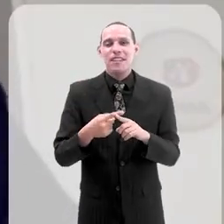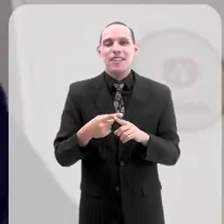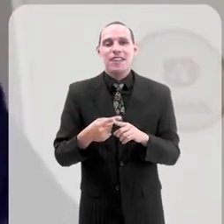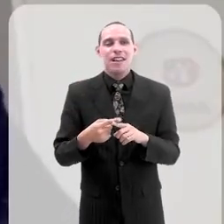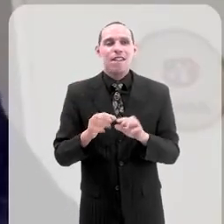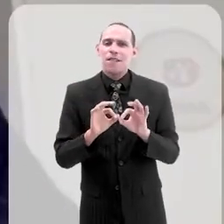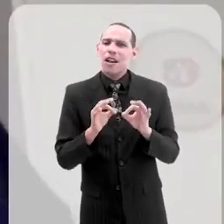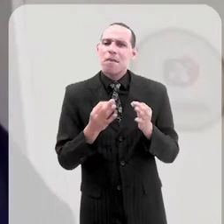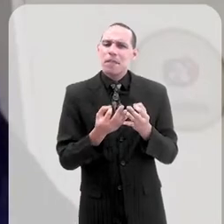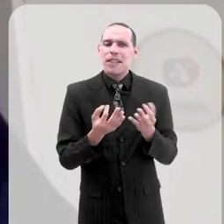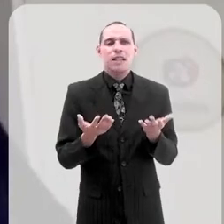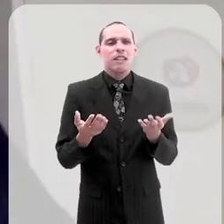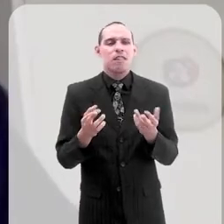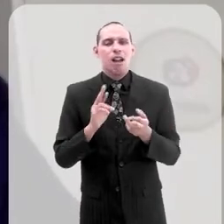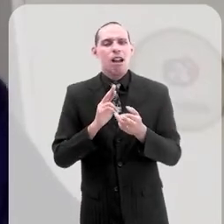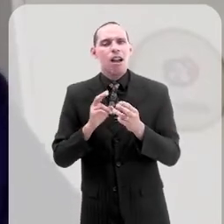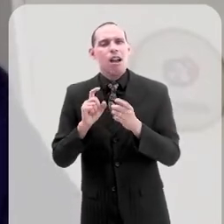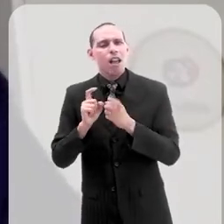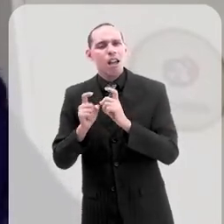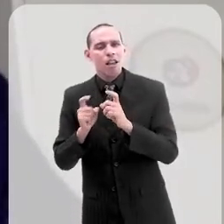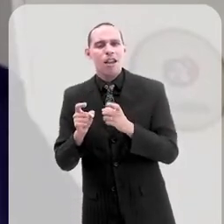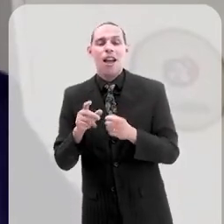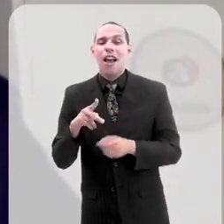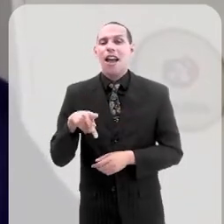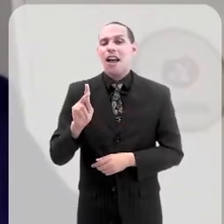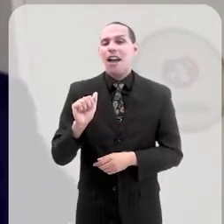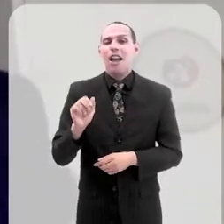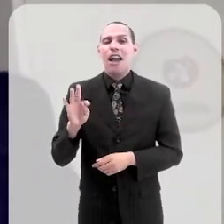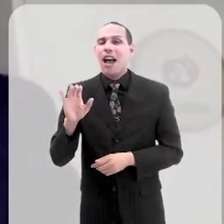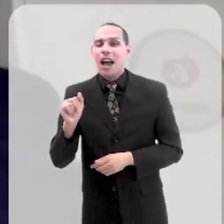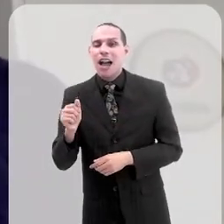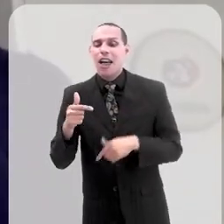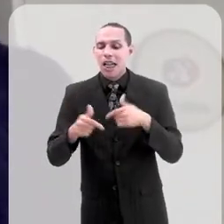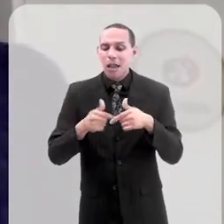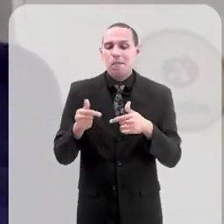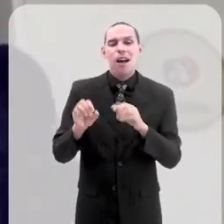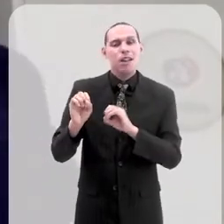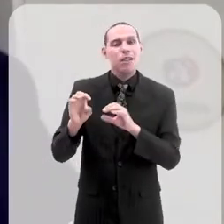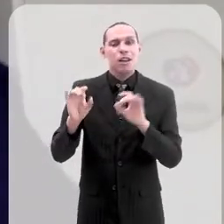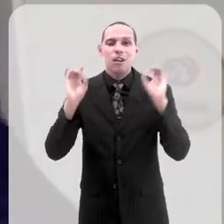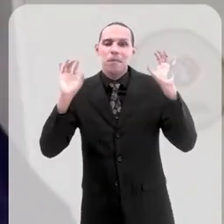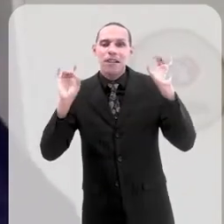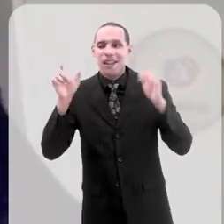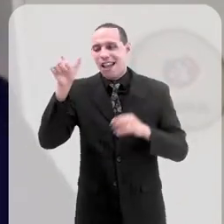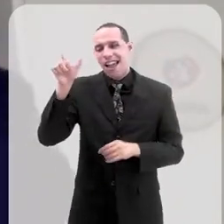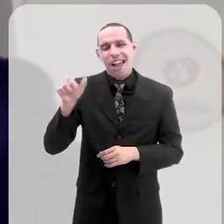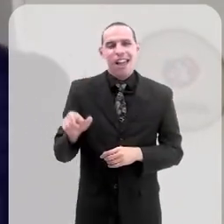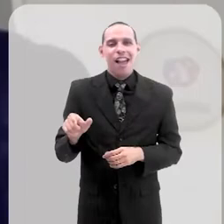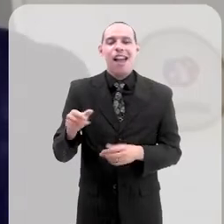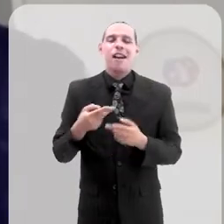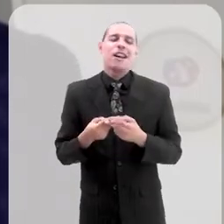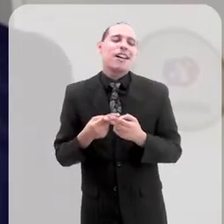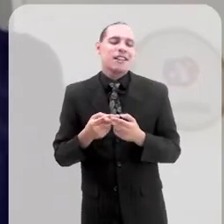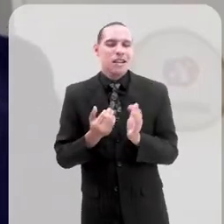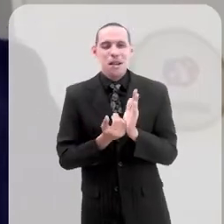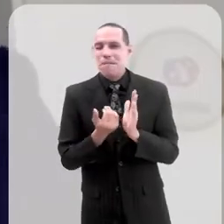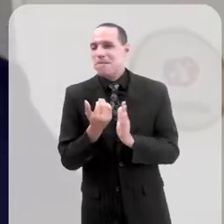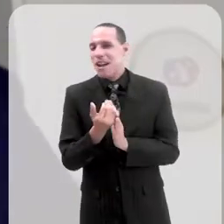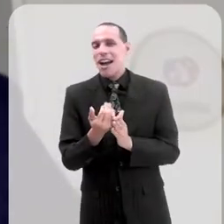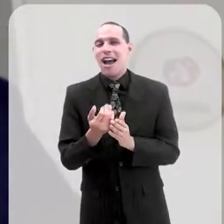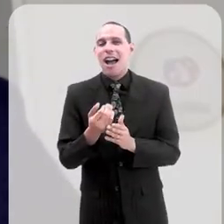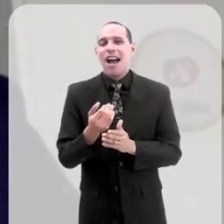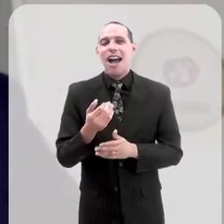em reuniões, né? A Cássia trabalha com educação especial, ela tem mais paciência, ela tem uma